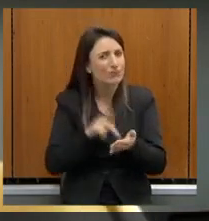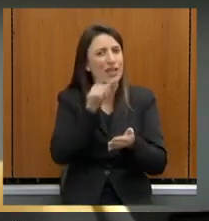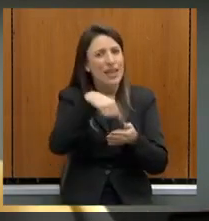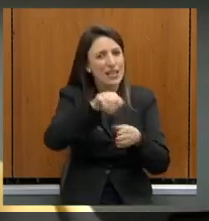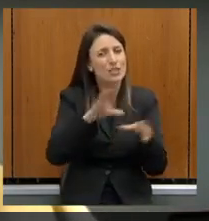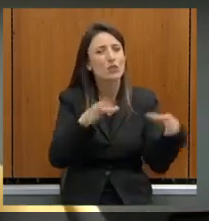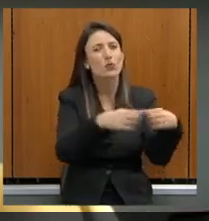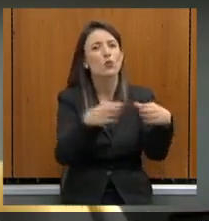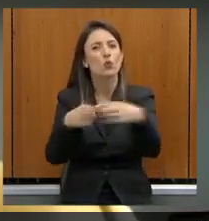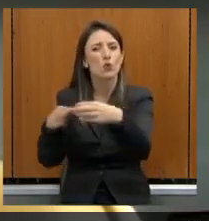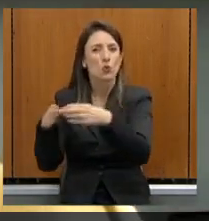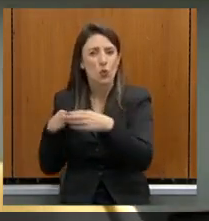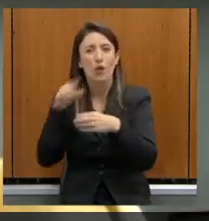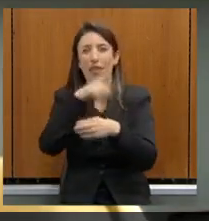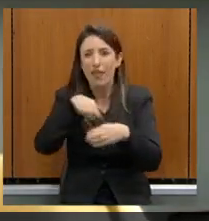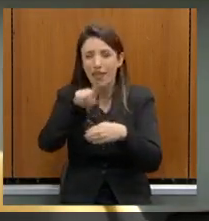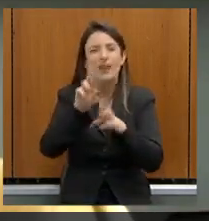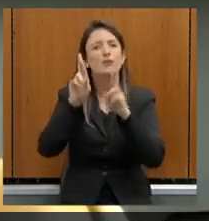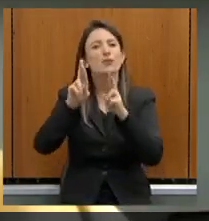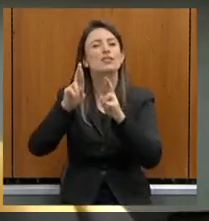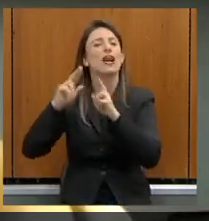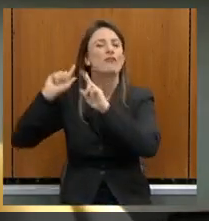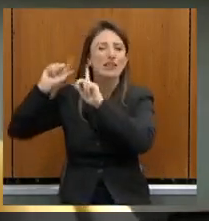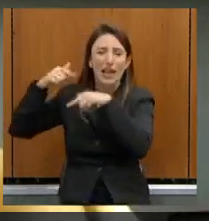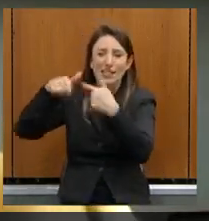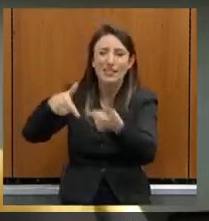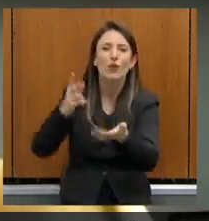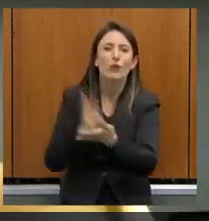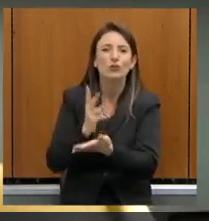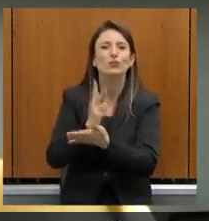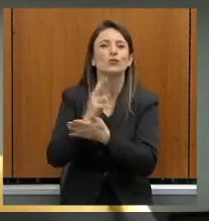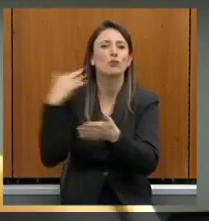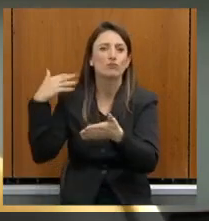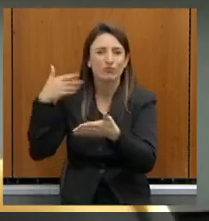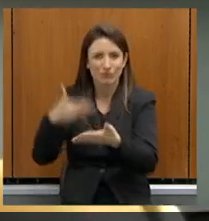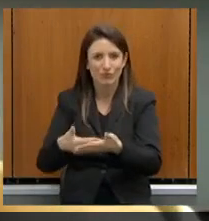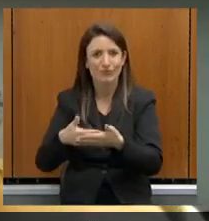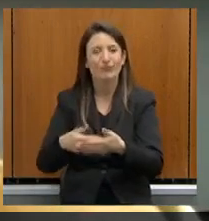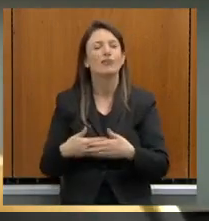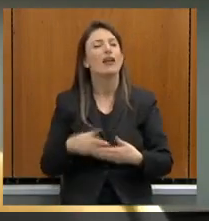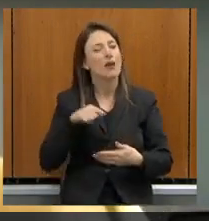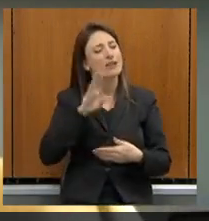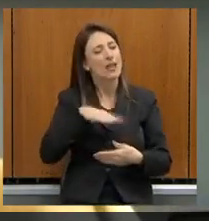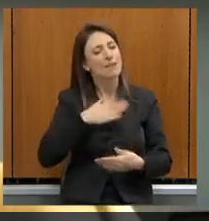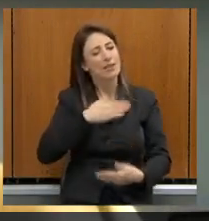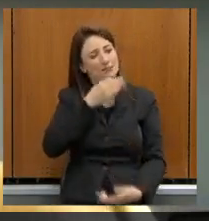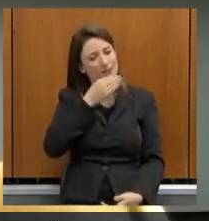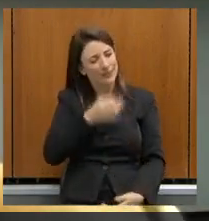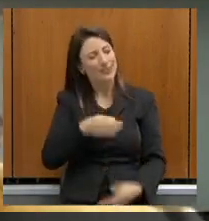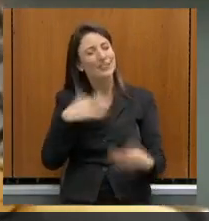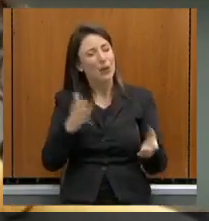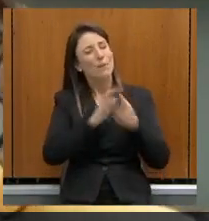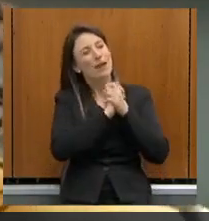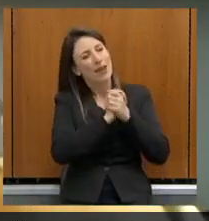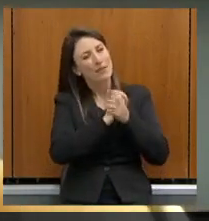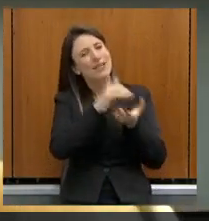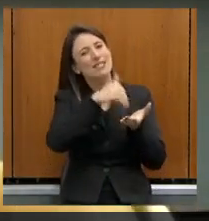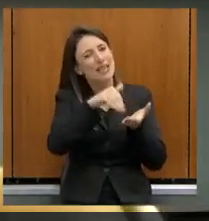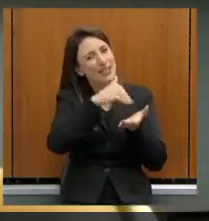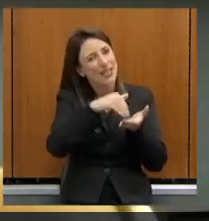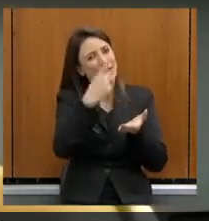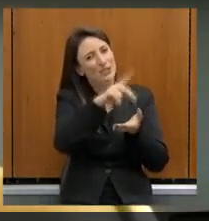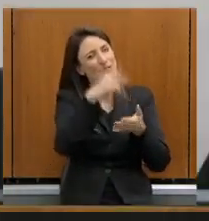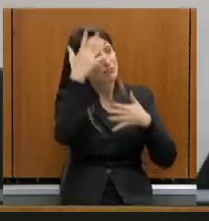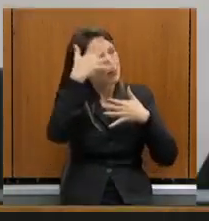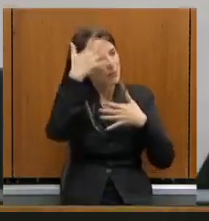nossas tradições de pé então eram essas minhas considerações secretário parabéns mais uma vez pela apresentação